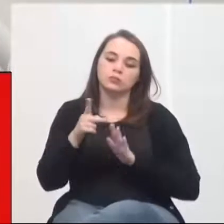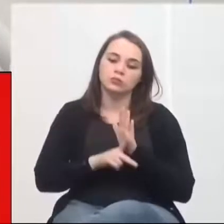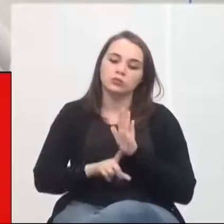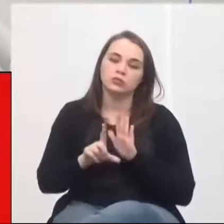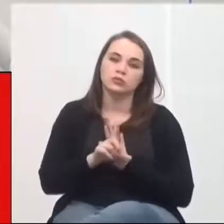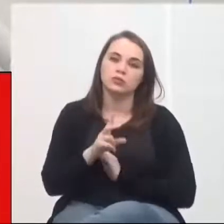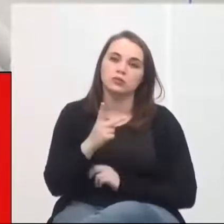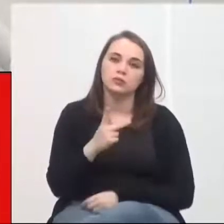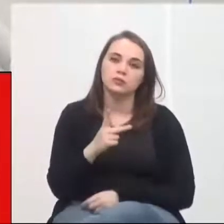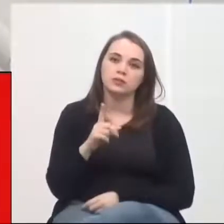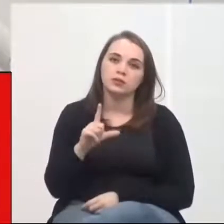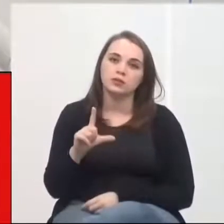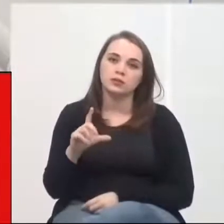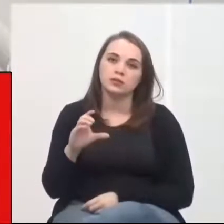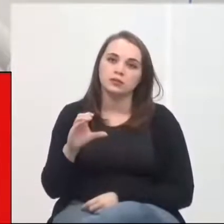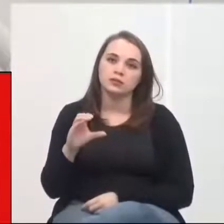03621,